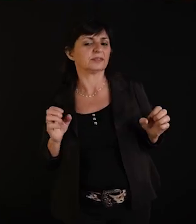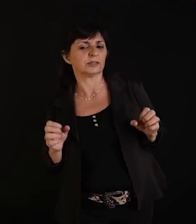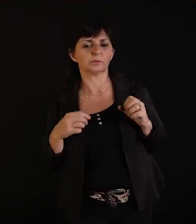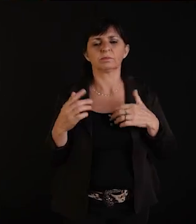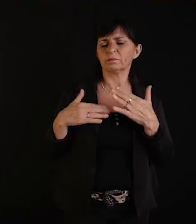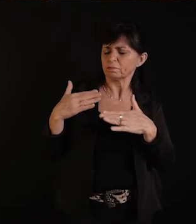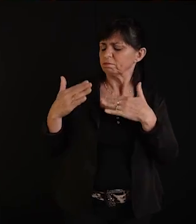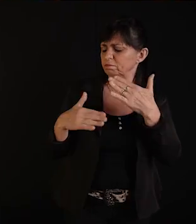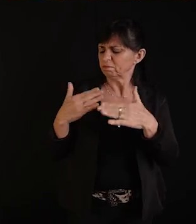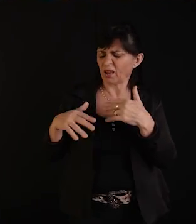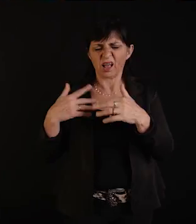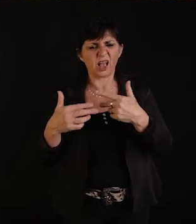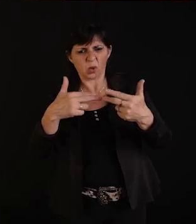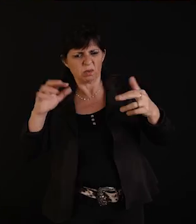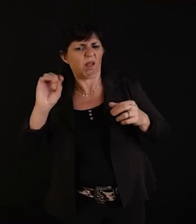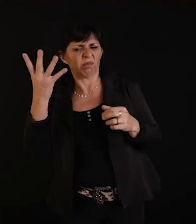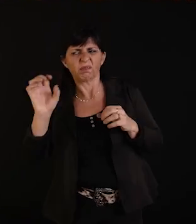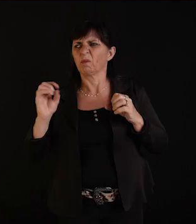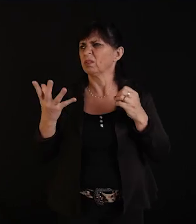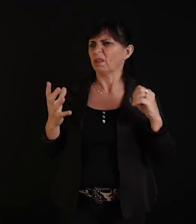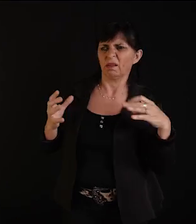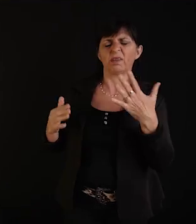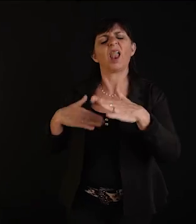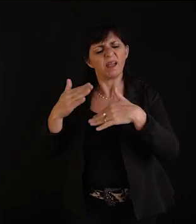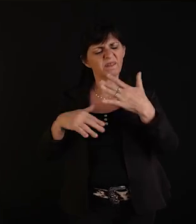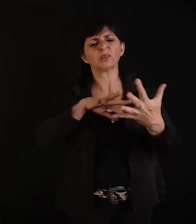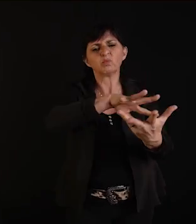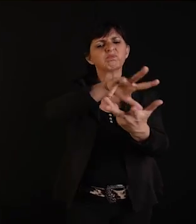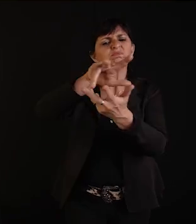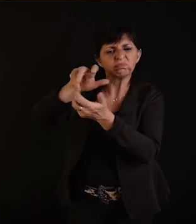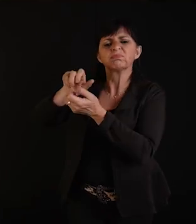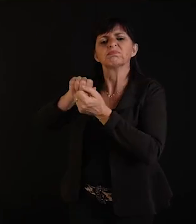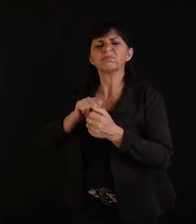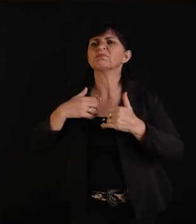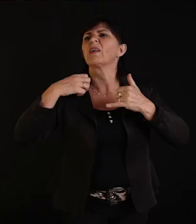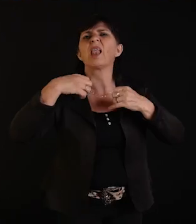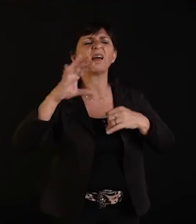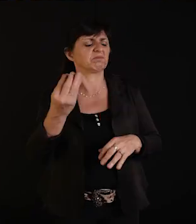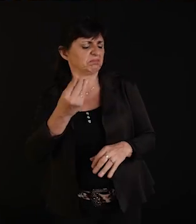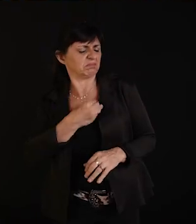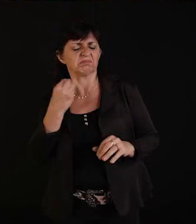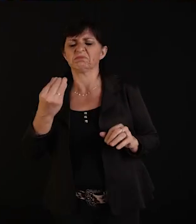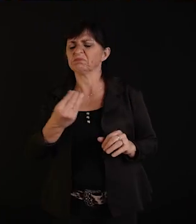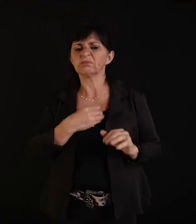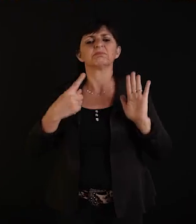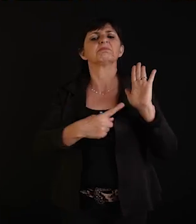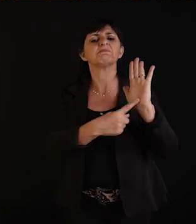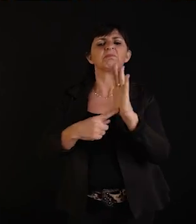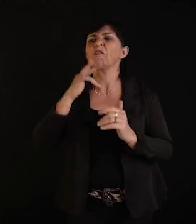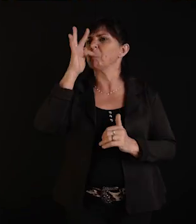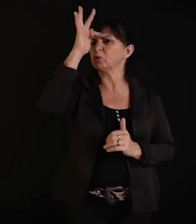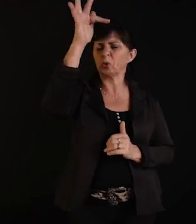Aos trancos e barrancos vou troteando o mundo afora, levando a vida por diante e o